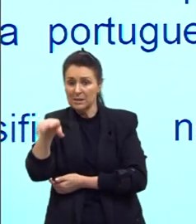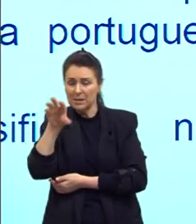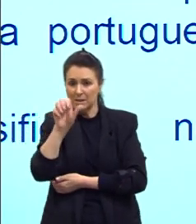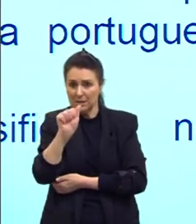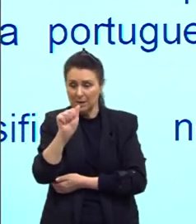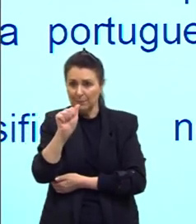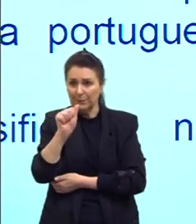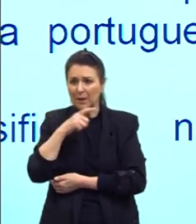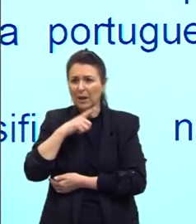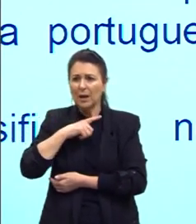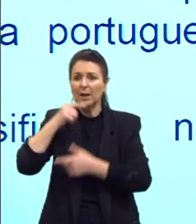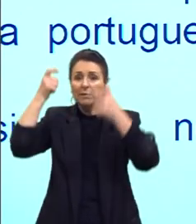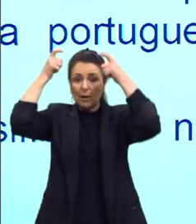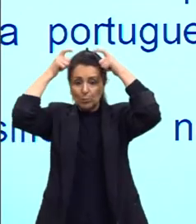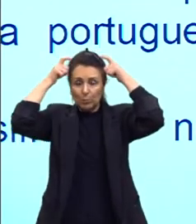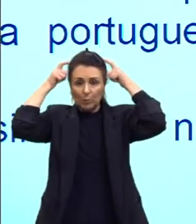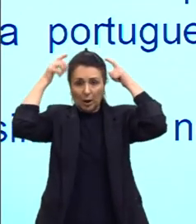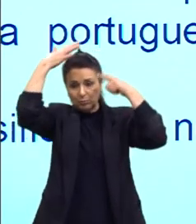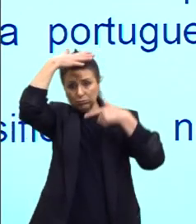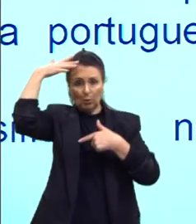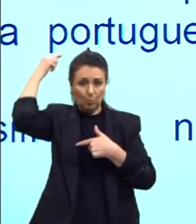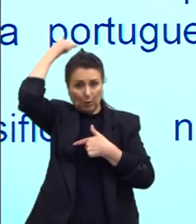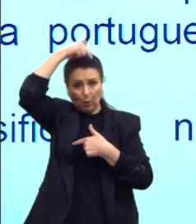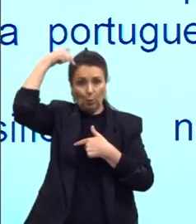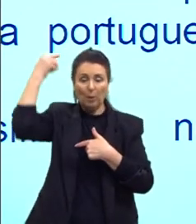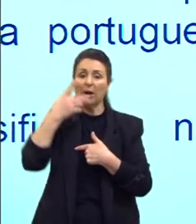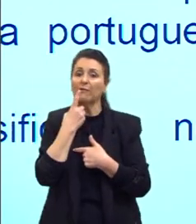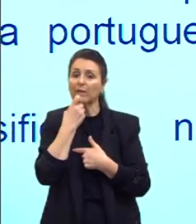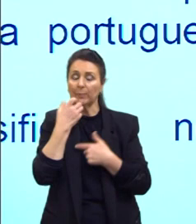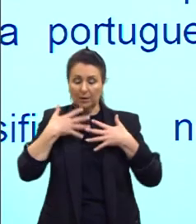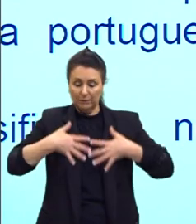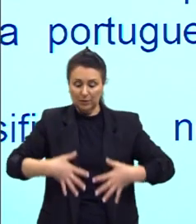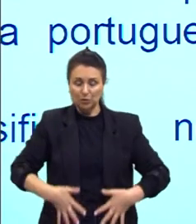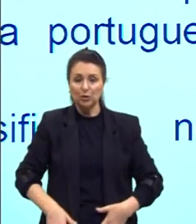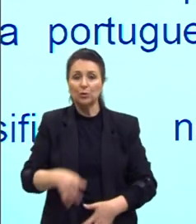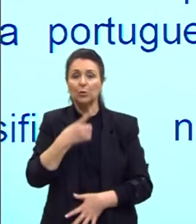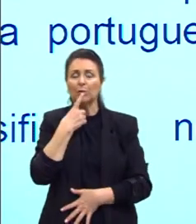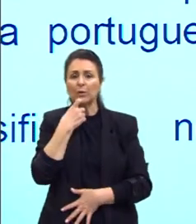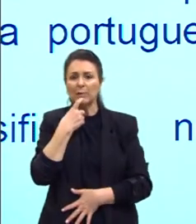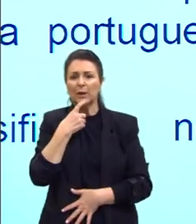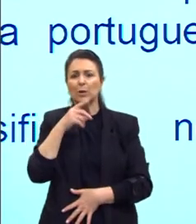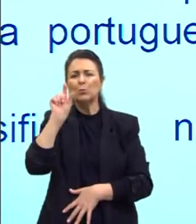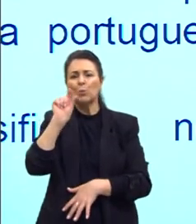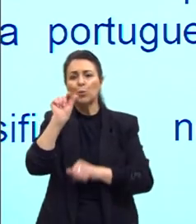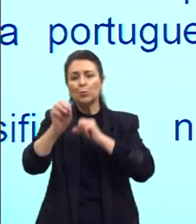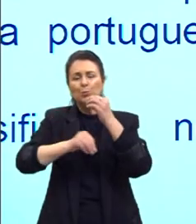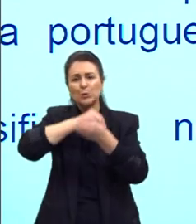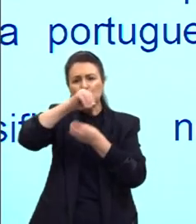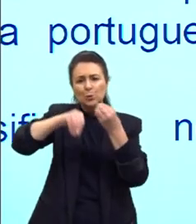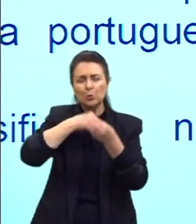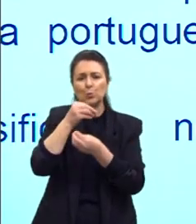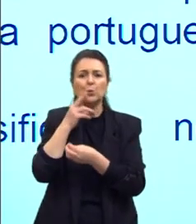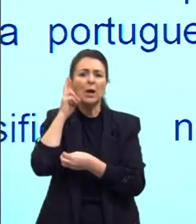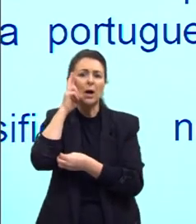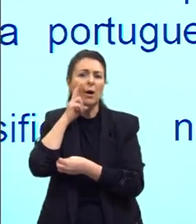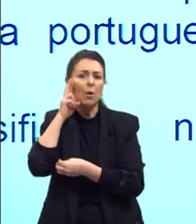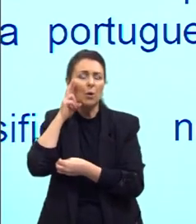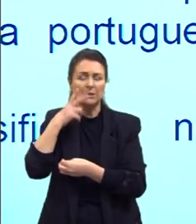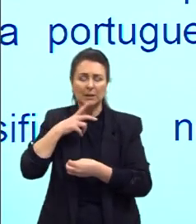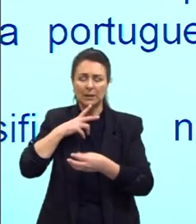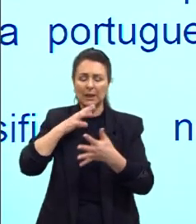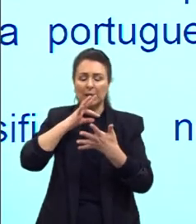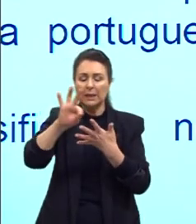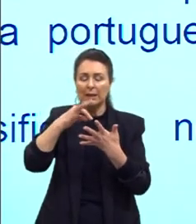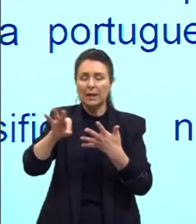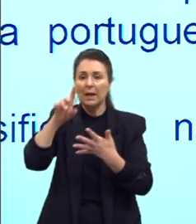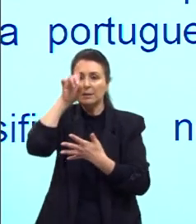turbante vermelho com vestes não é um vestido vermelho o lenço rosa com detalhes amarelos e